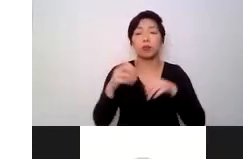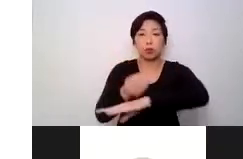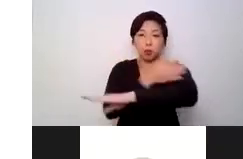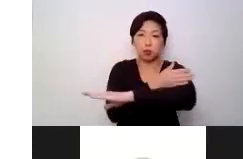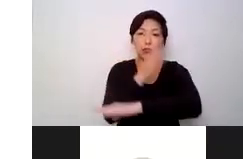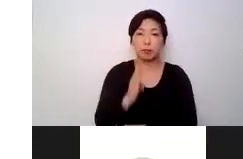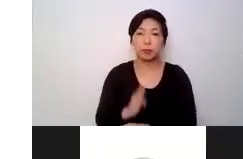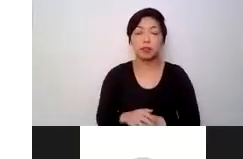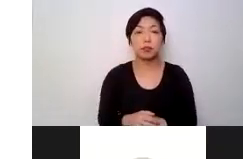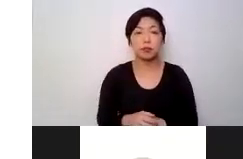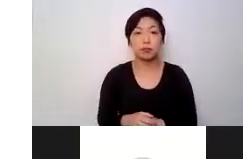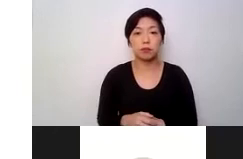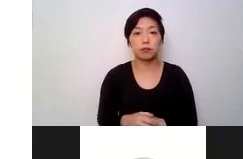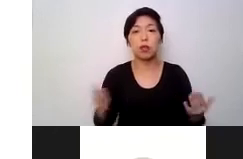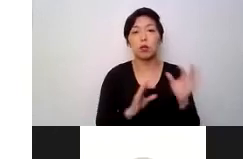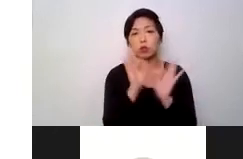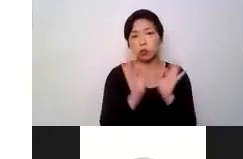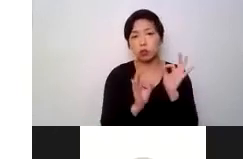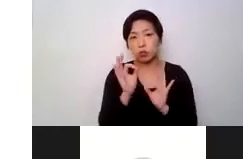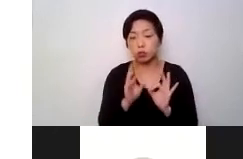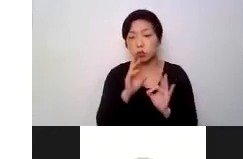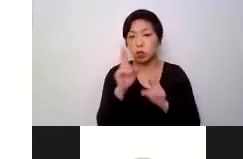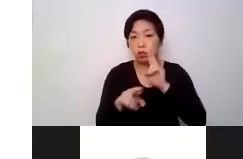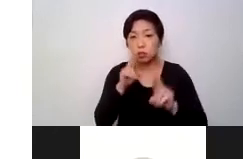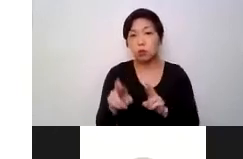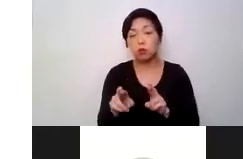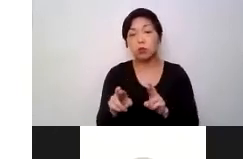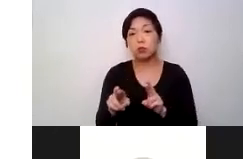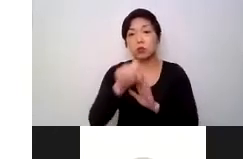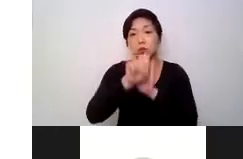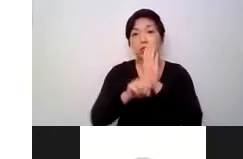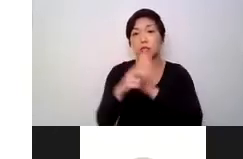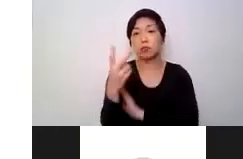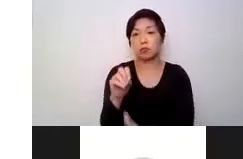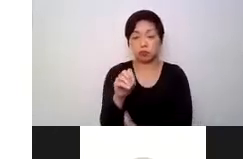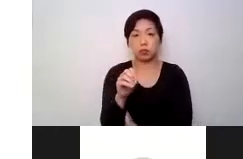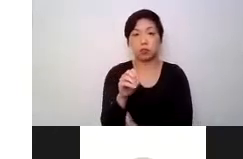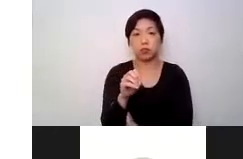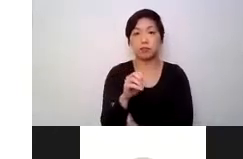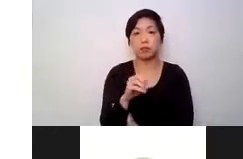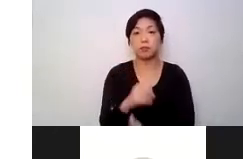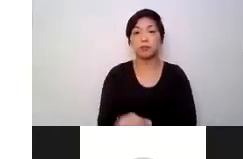e a gente acabou organizando as respostas dos arquitetos do século XX da arquitetura tumular